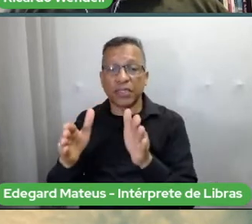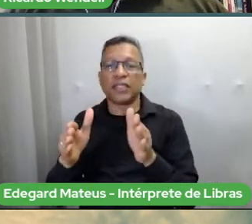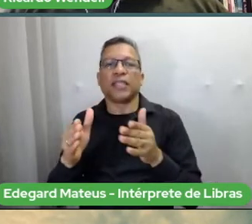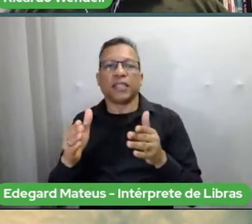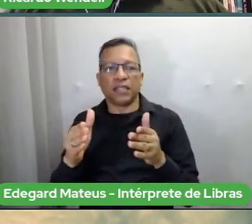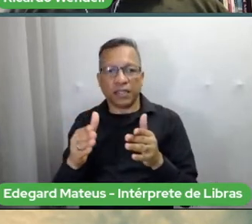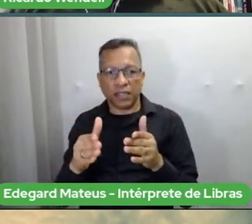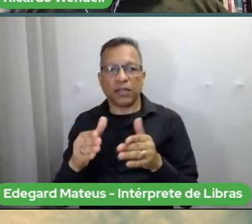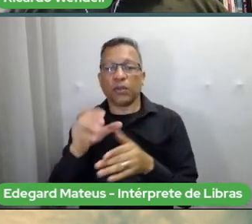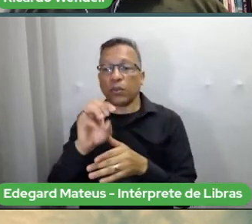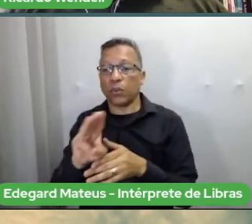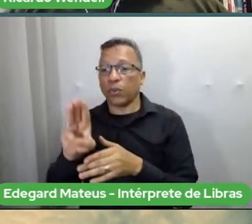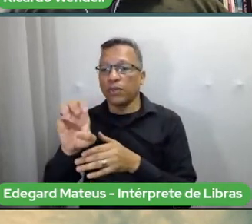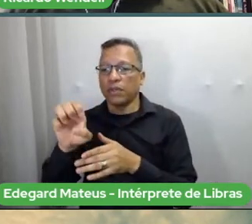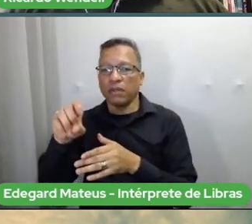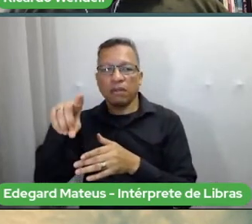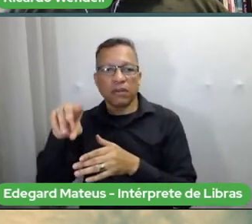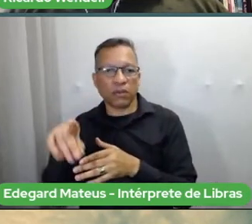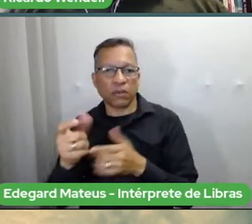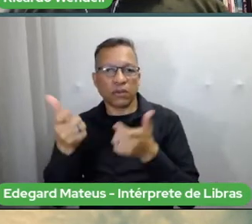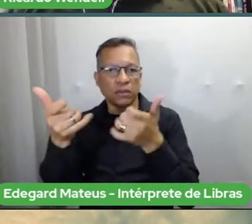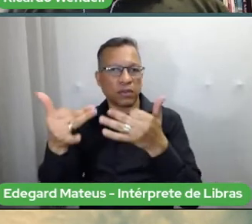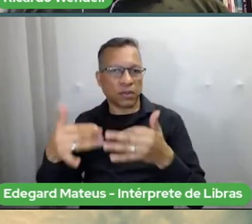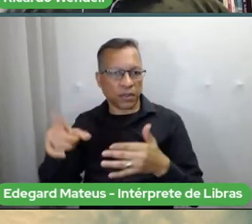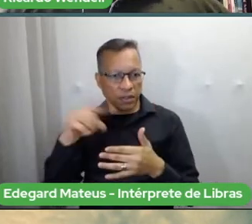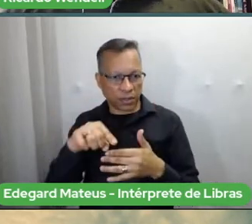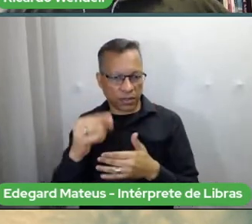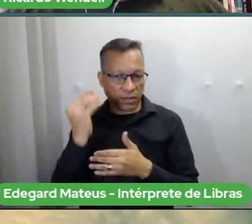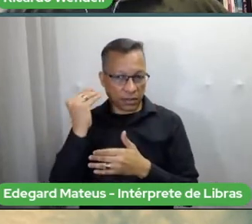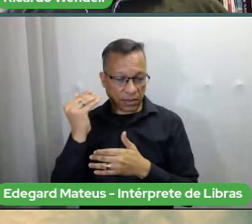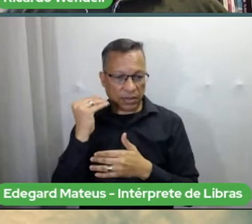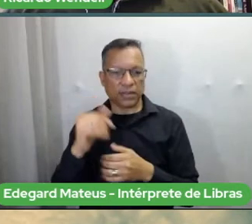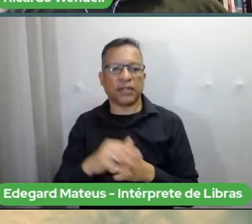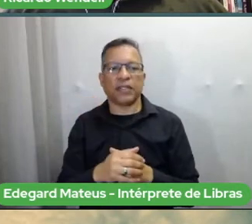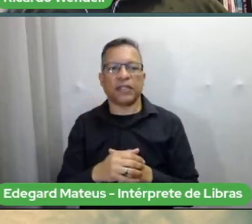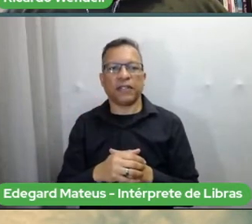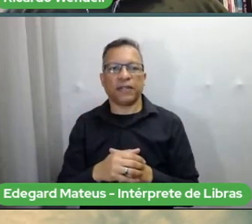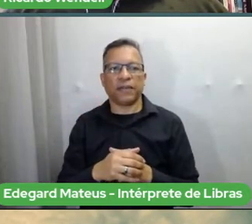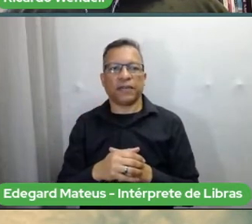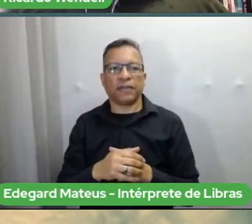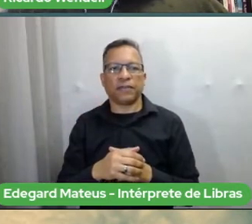Wendel contou para a gente aí um pouquinho atrás.